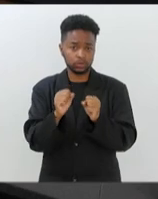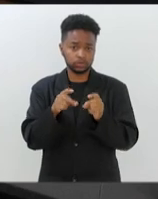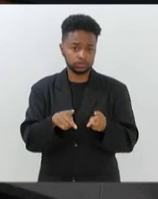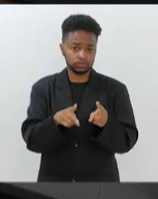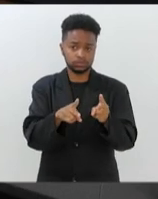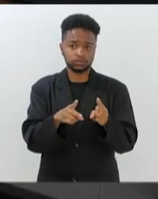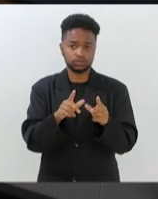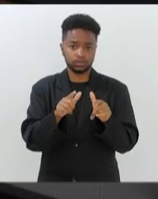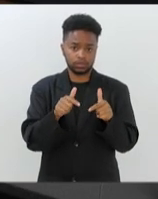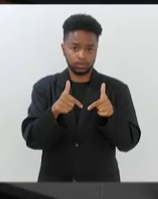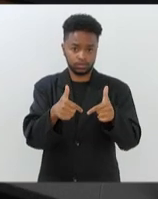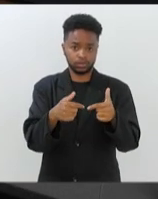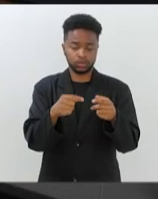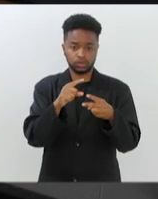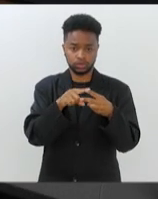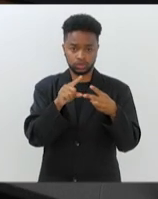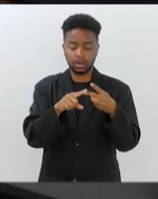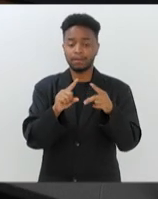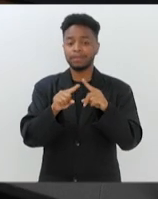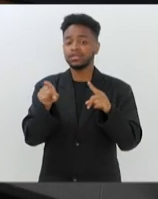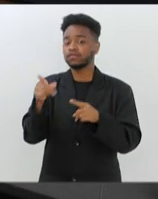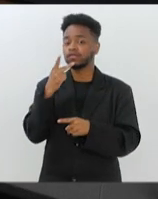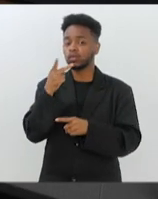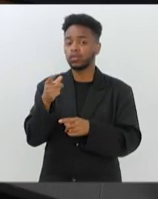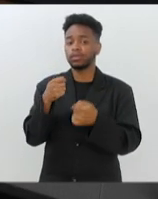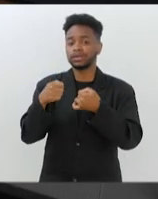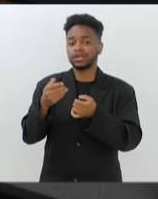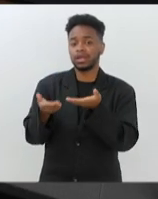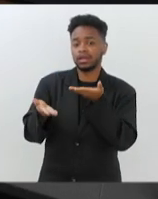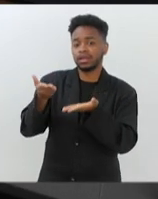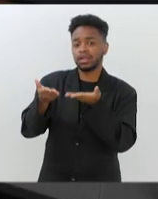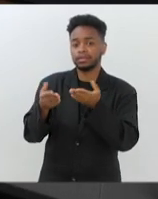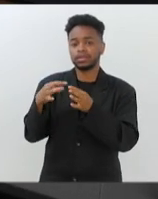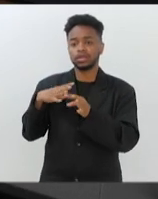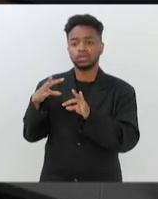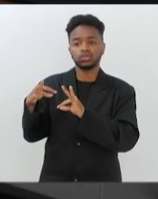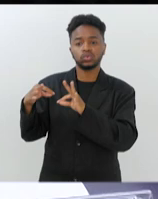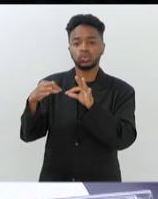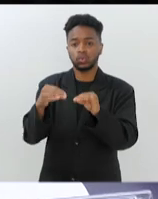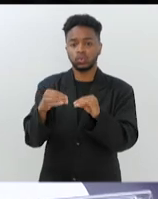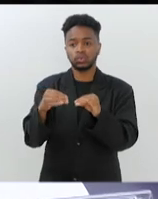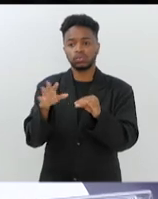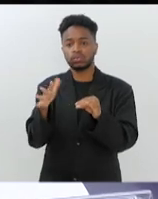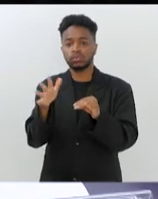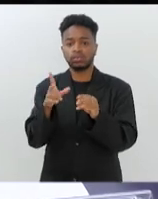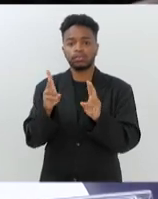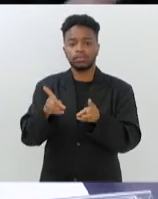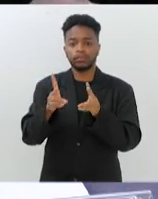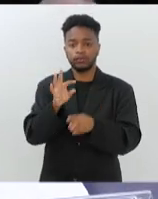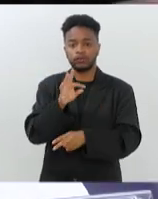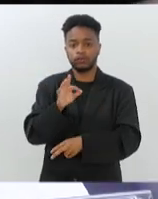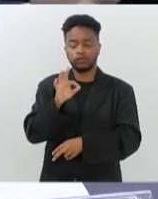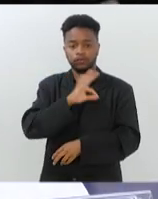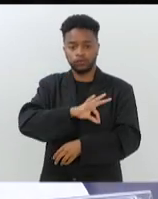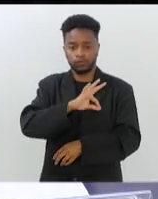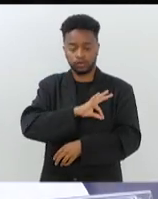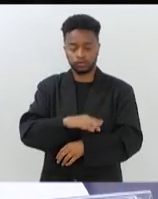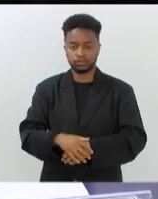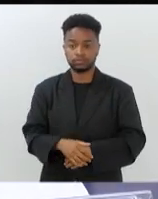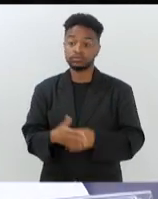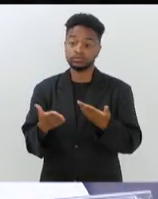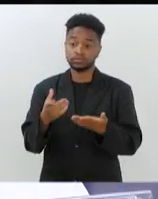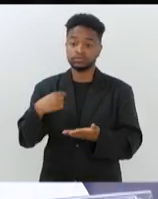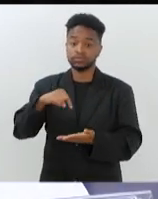o senhor disse que tem o critério também do balanço do equilíbrio para que todas tenham mais ou menos o mesmo valor é natural que PR PR a gente dar tratar de maneira